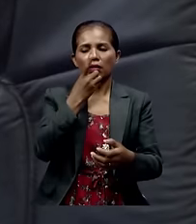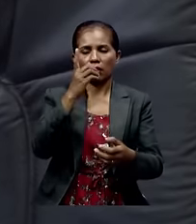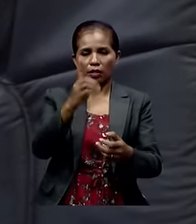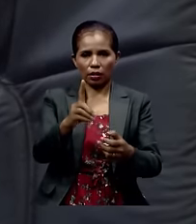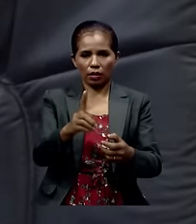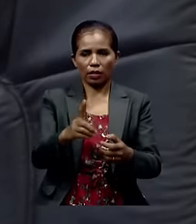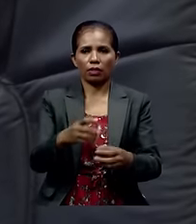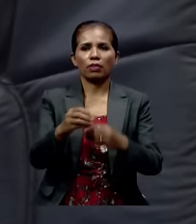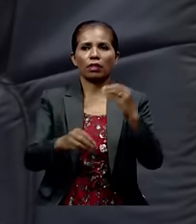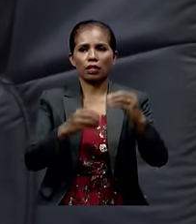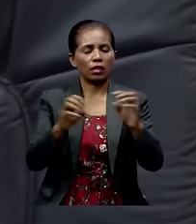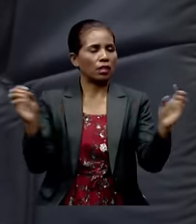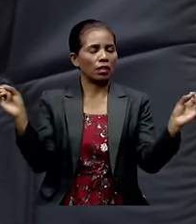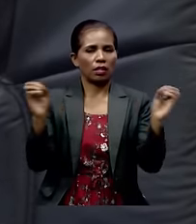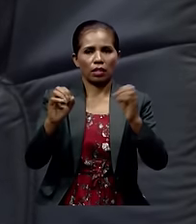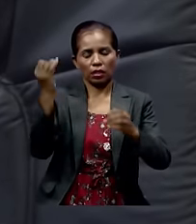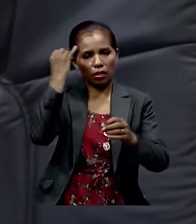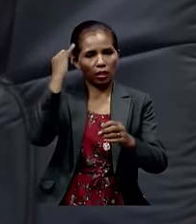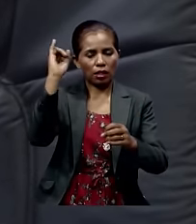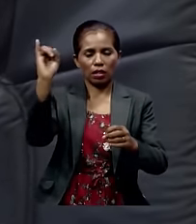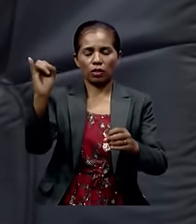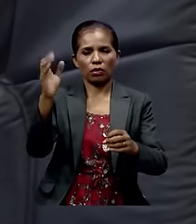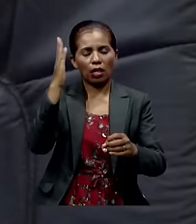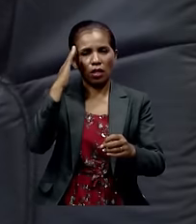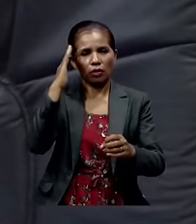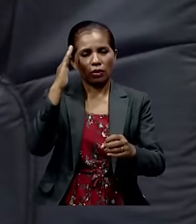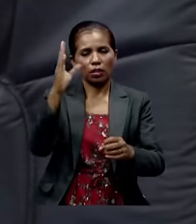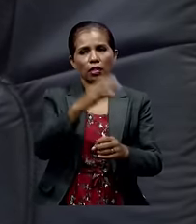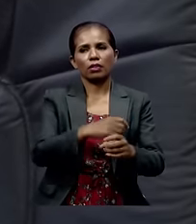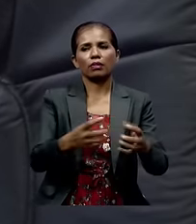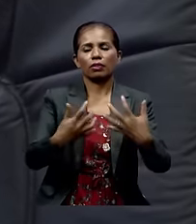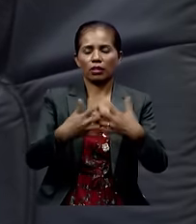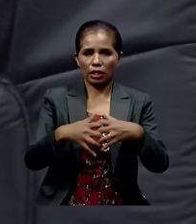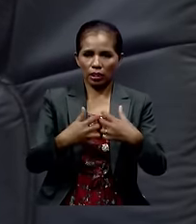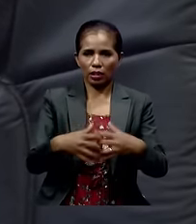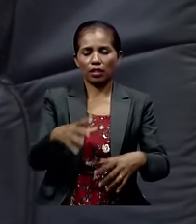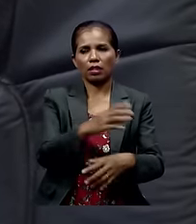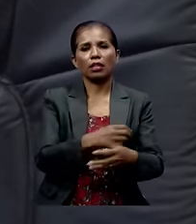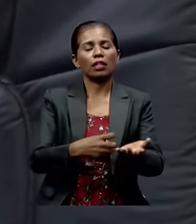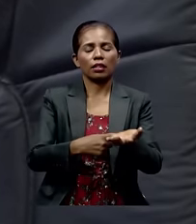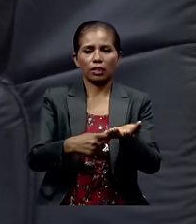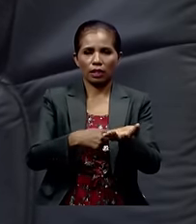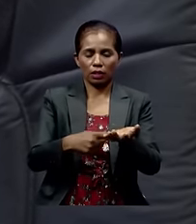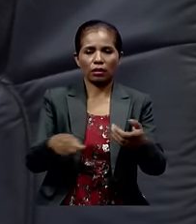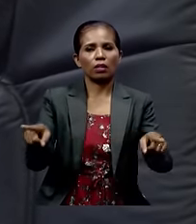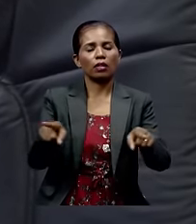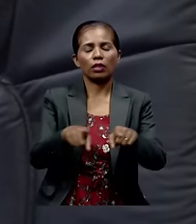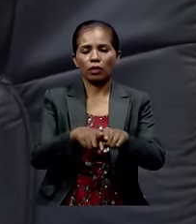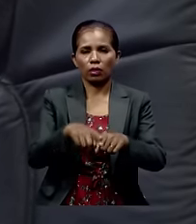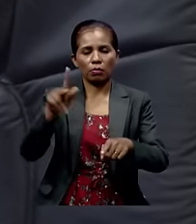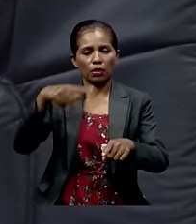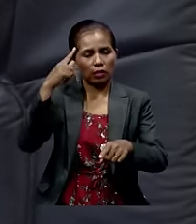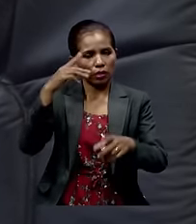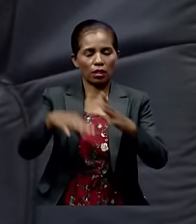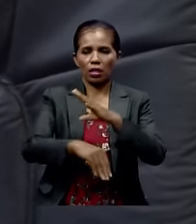cata. La ia intenção tanto técnico no político. Quando há saída